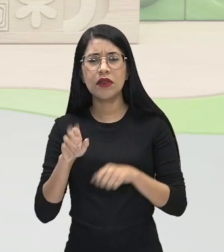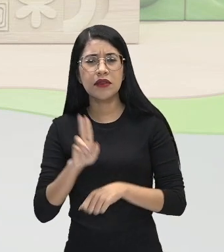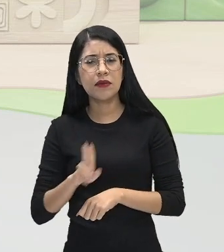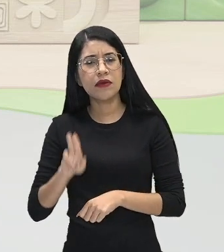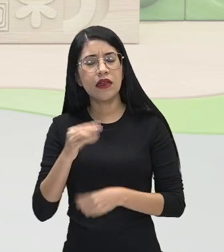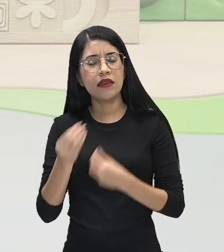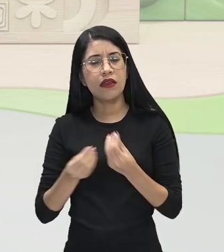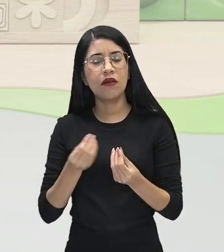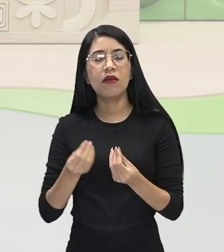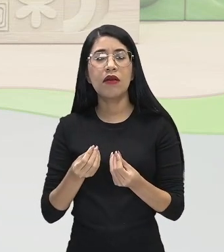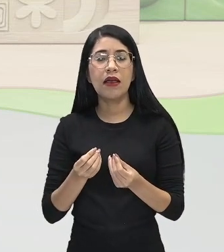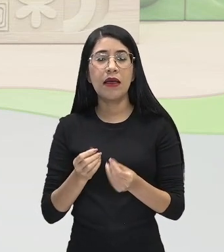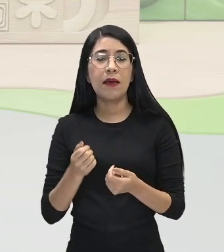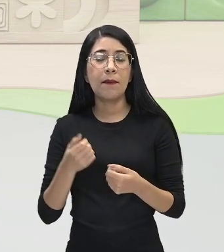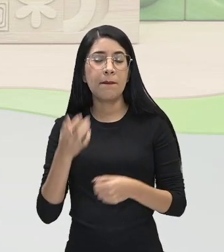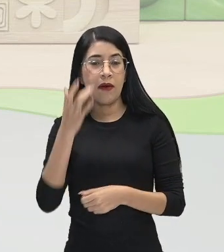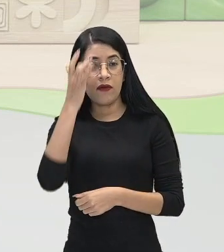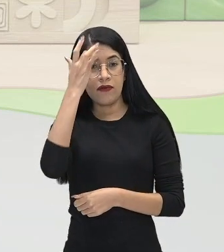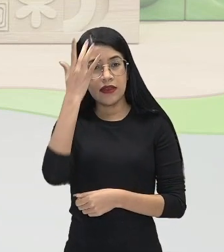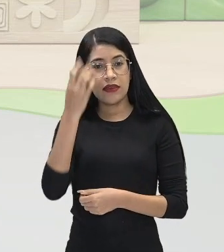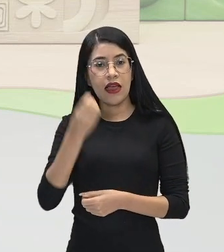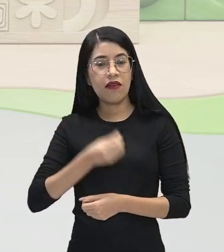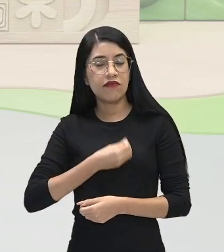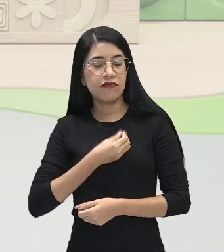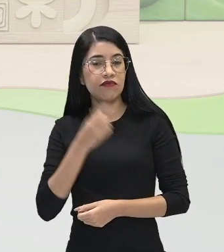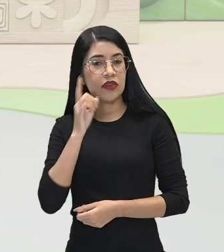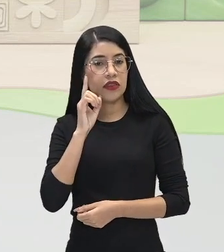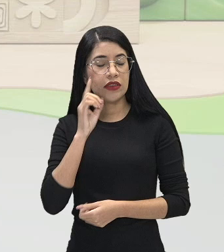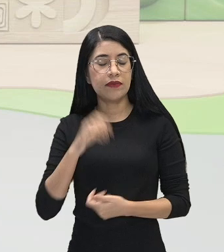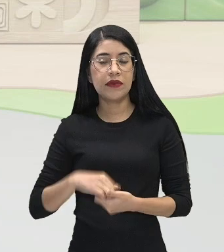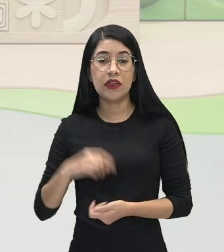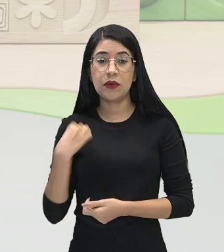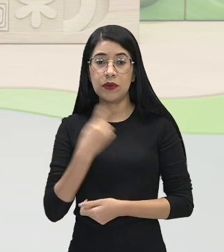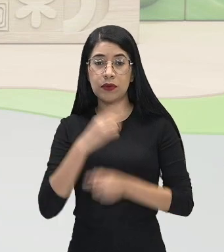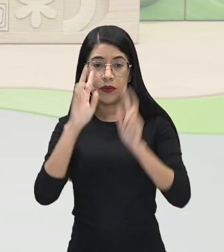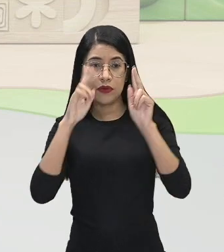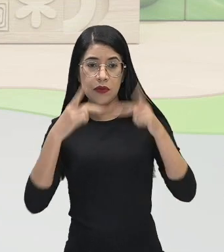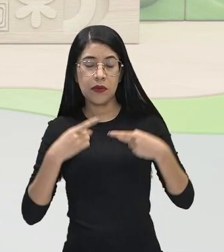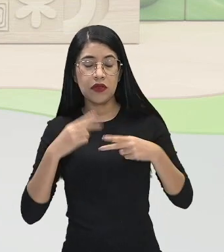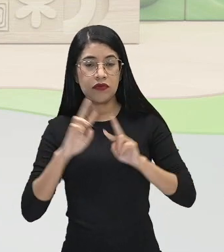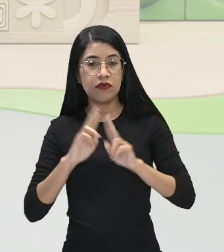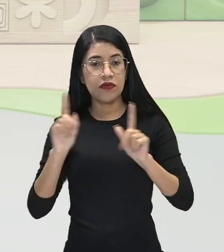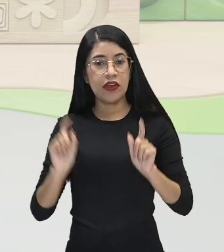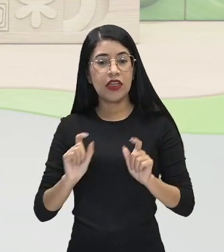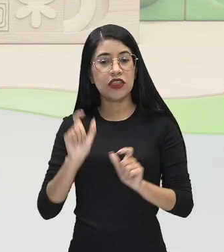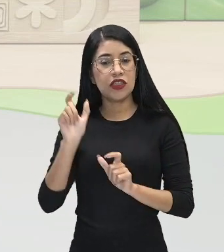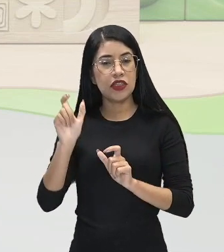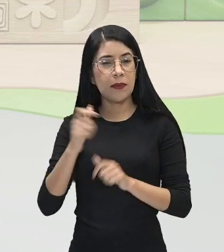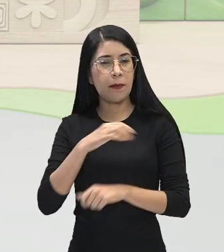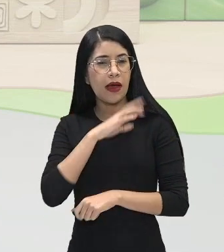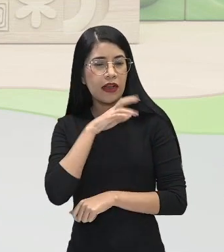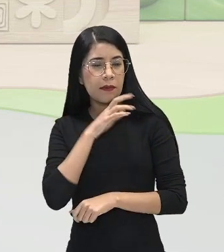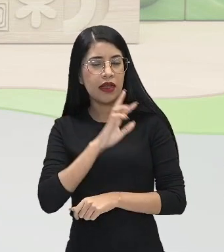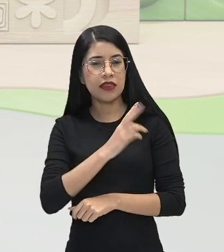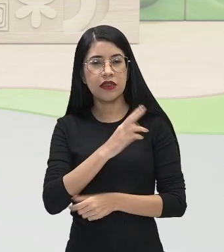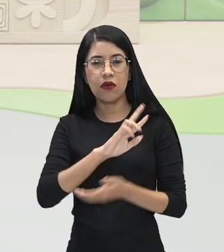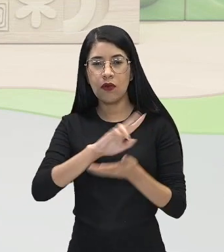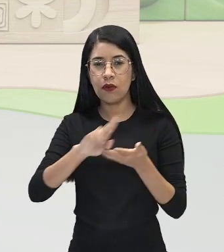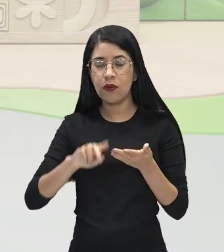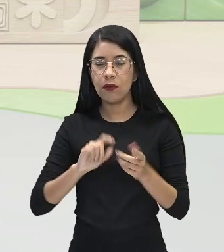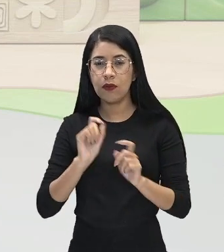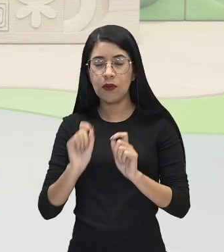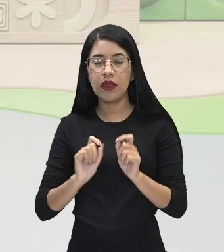para facilitar o nosso dia a dia. Nós, seres humanos, nos diferenciamos de outros animais, por exemplo,